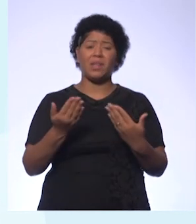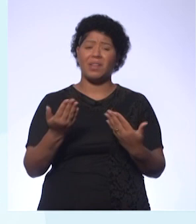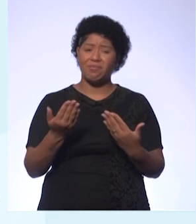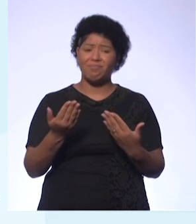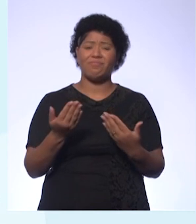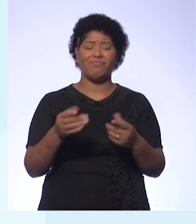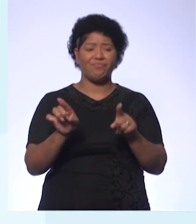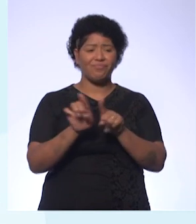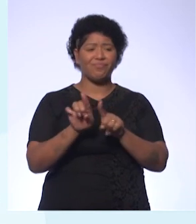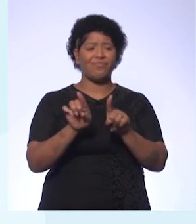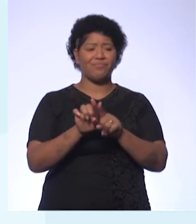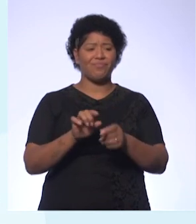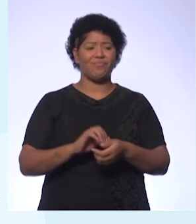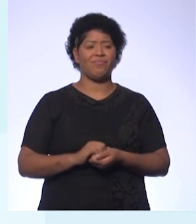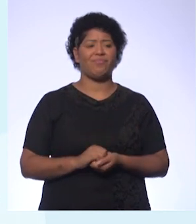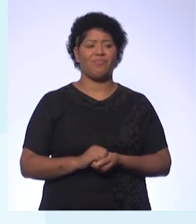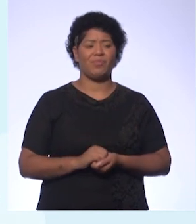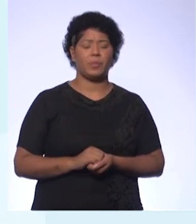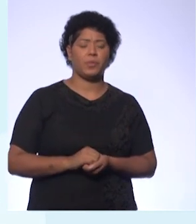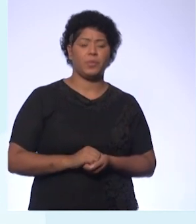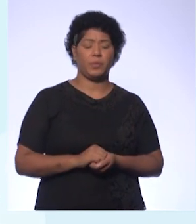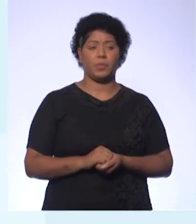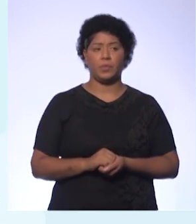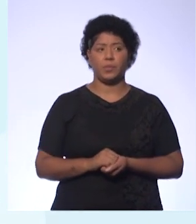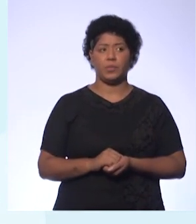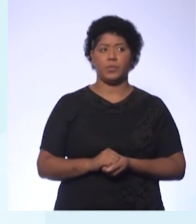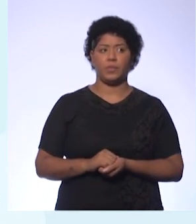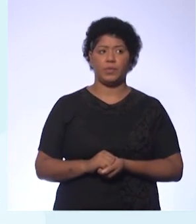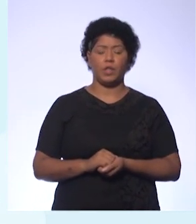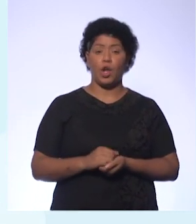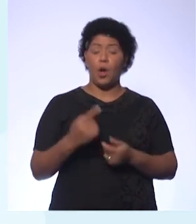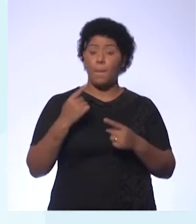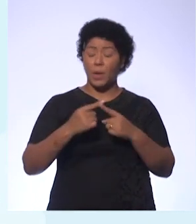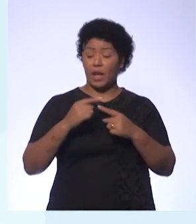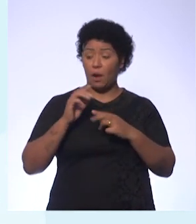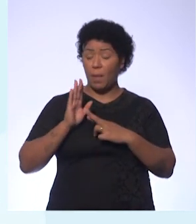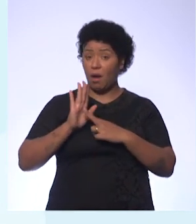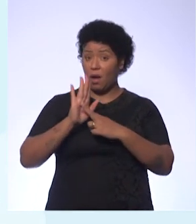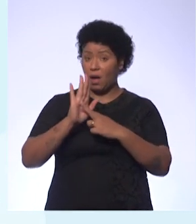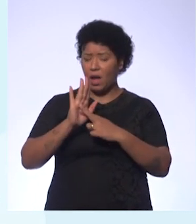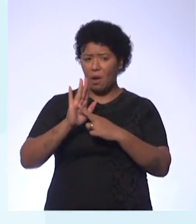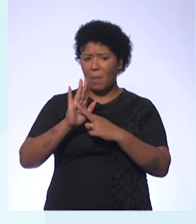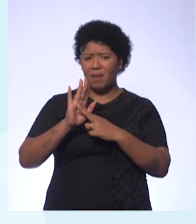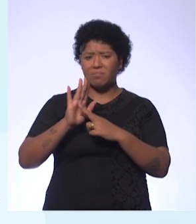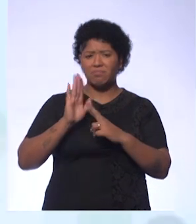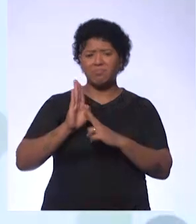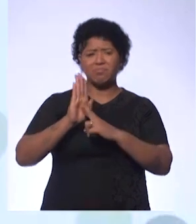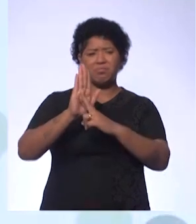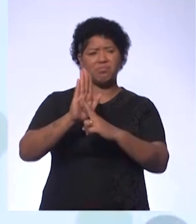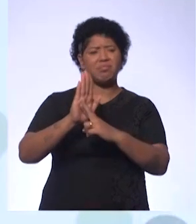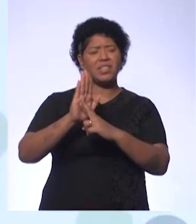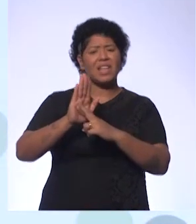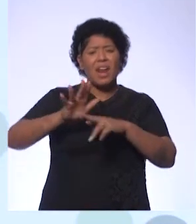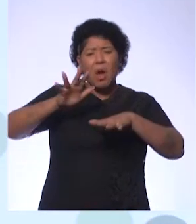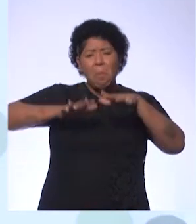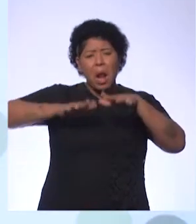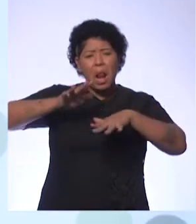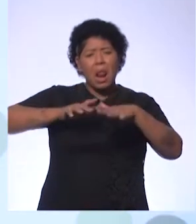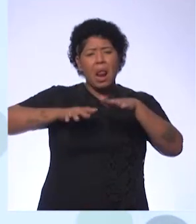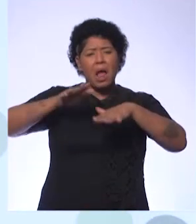partir do cartismo, a gente tem essa necessidade por uma representação operária no parlamento que vai culminar aí com os